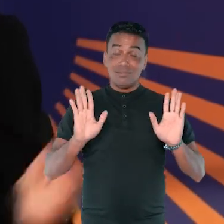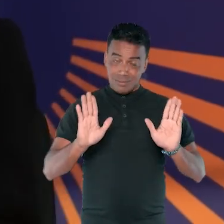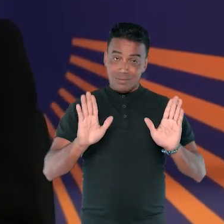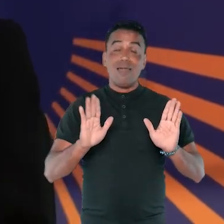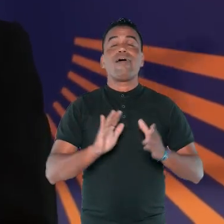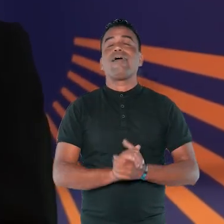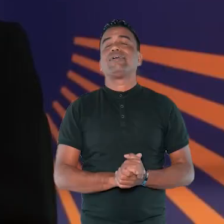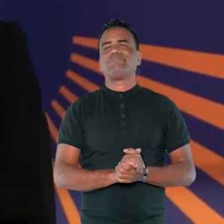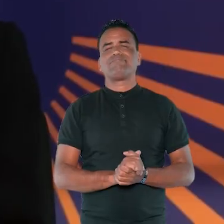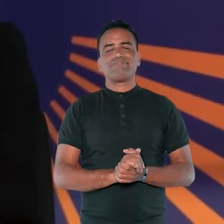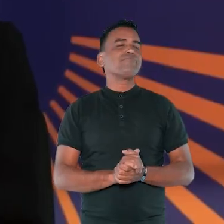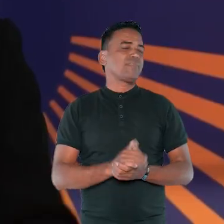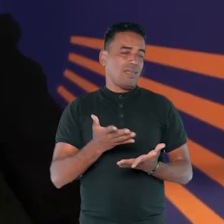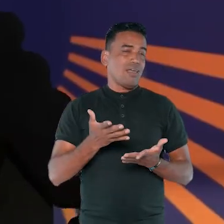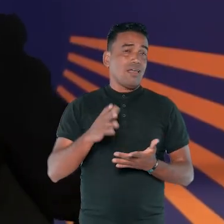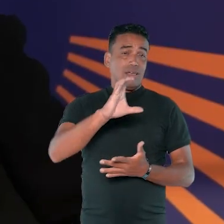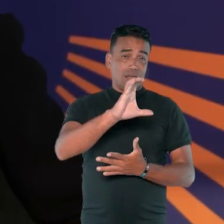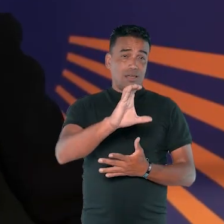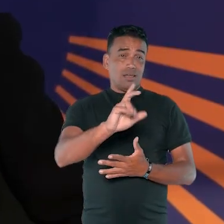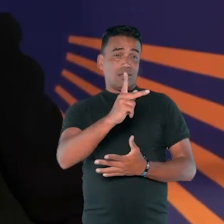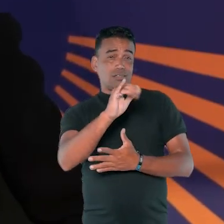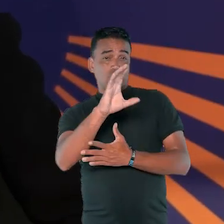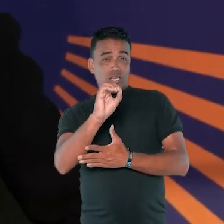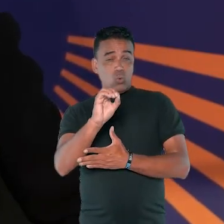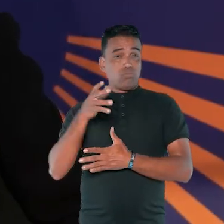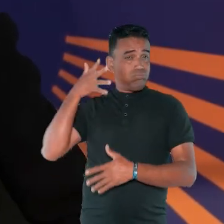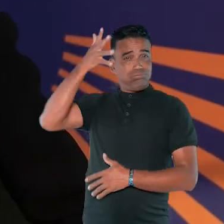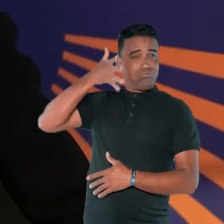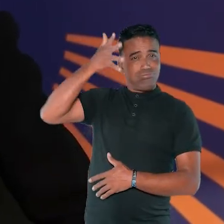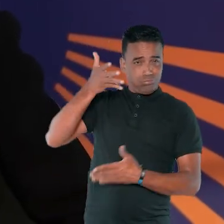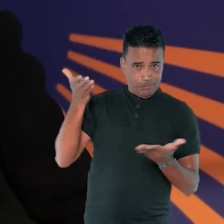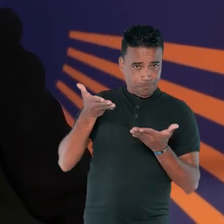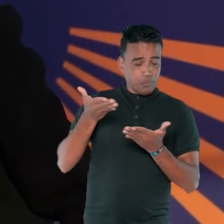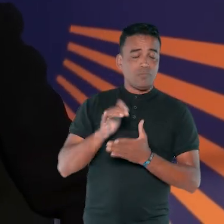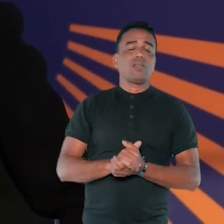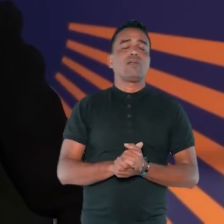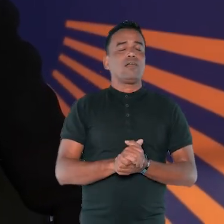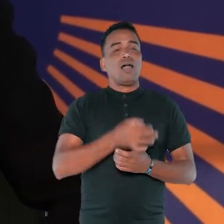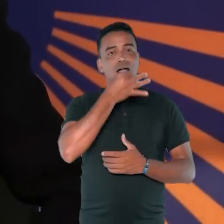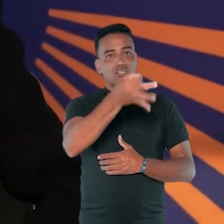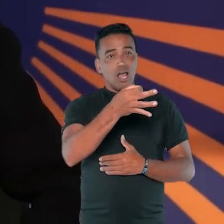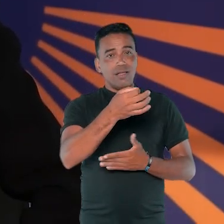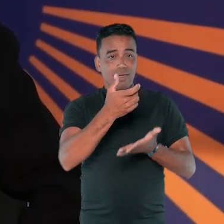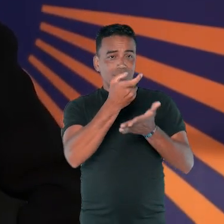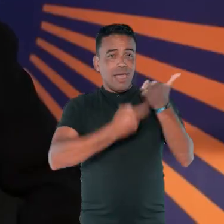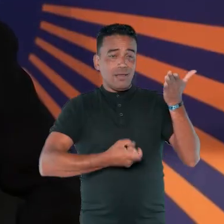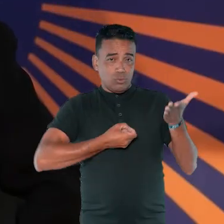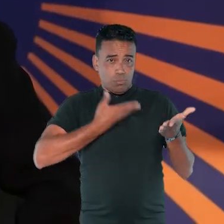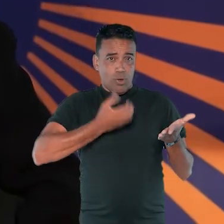pegar do que o Chico acaba de dizer e achar que este é um poema